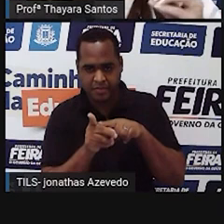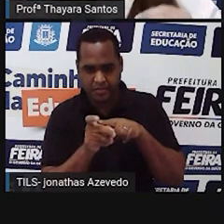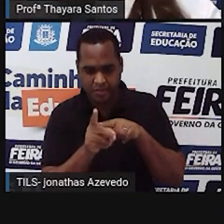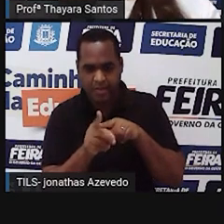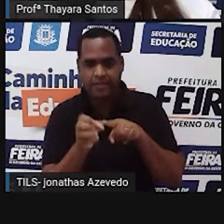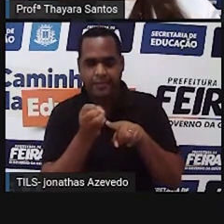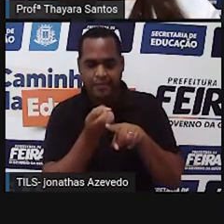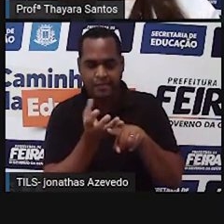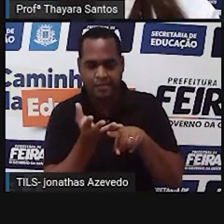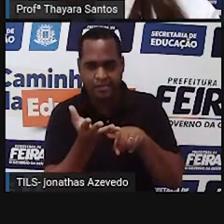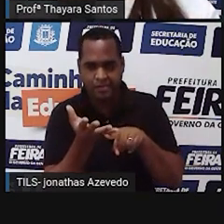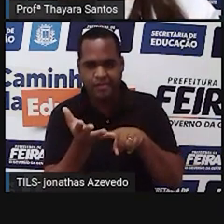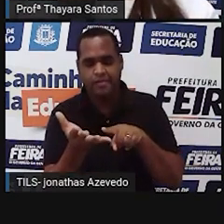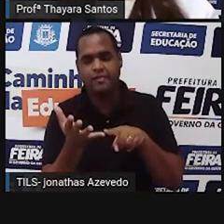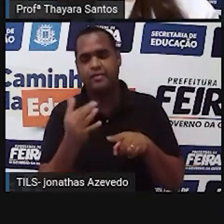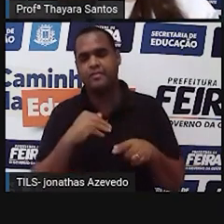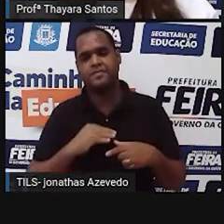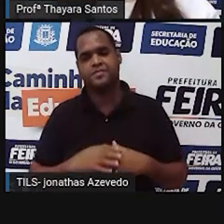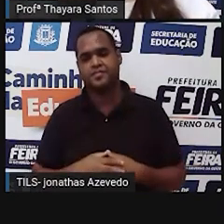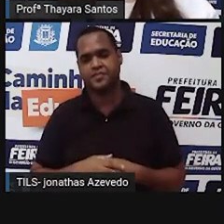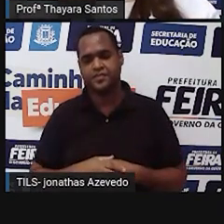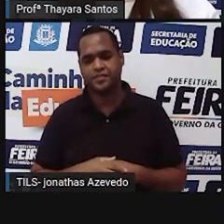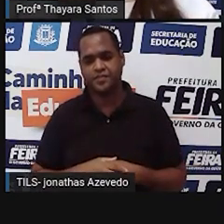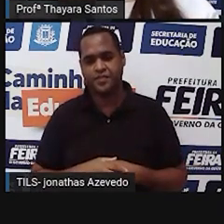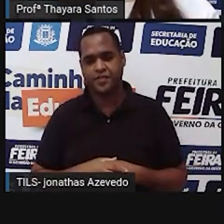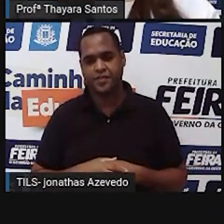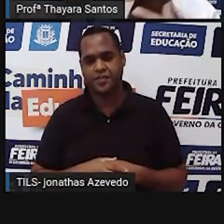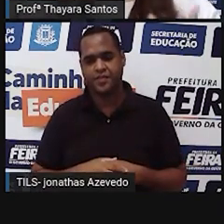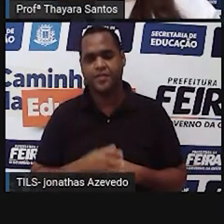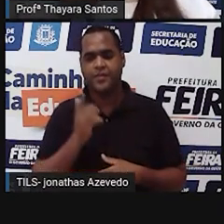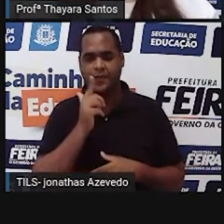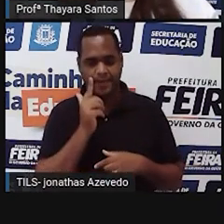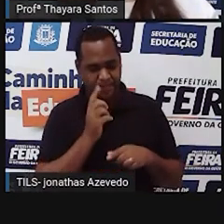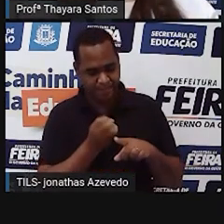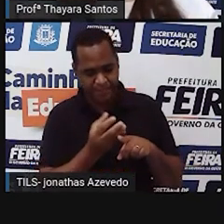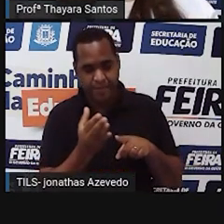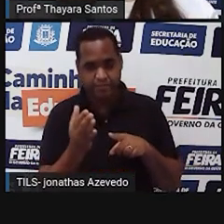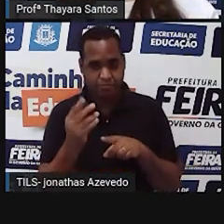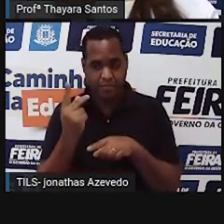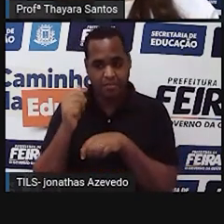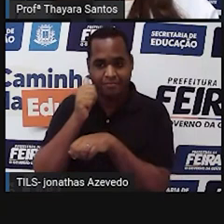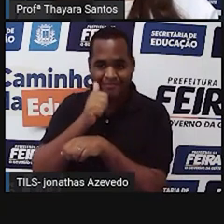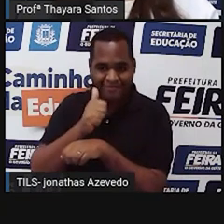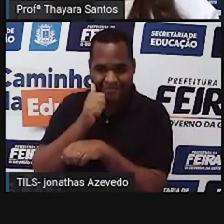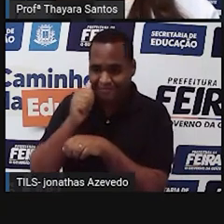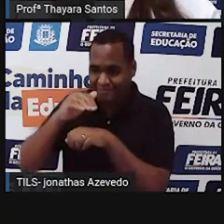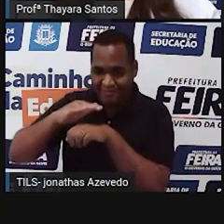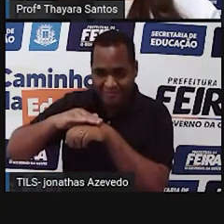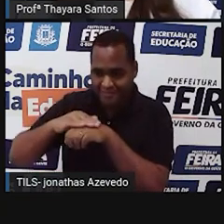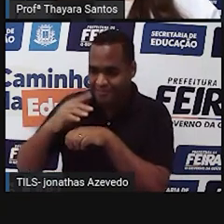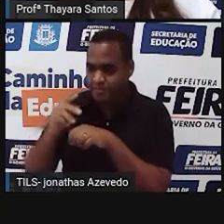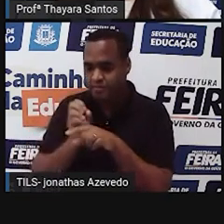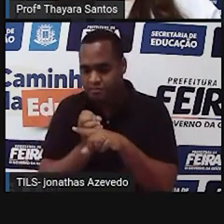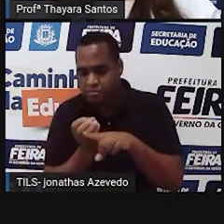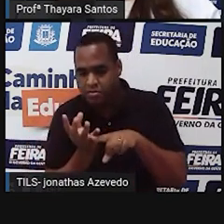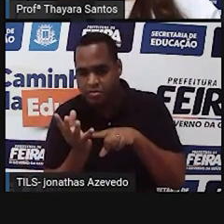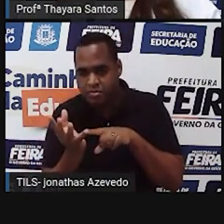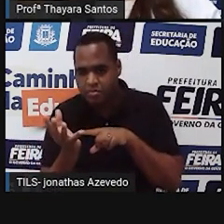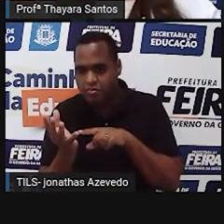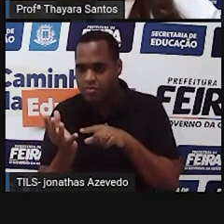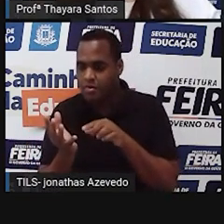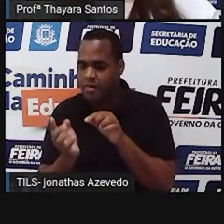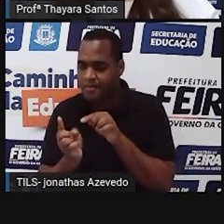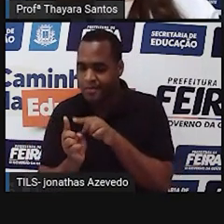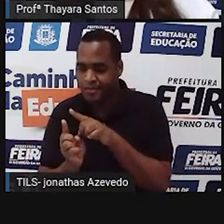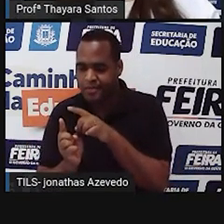dele. Quando esse espermatozoide consegue fecundar o ovócito, ou o óvulo, como é chamado popularmente, esse espermatozoide